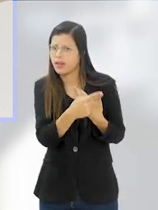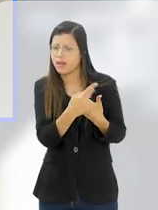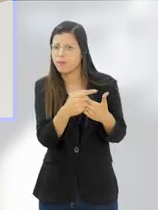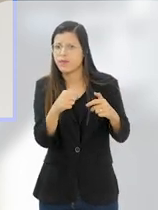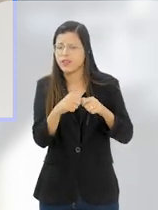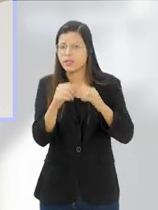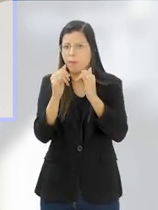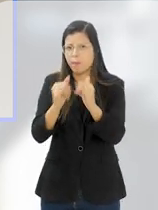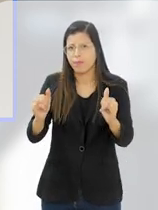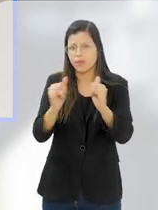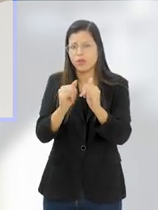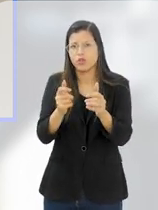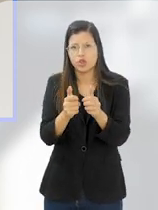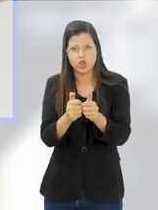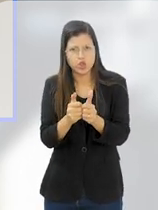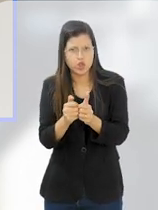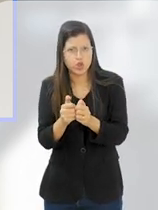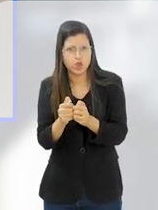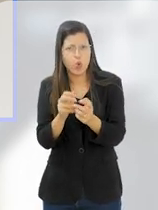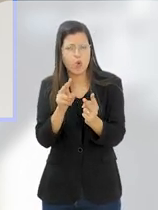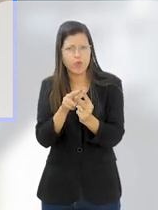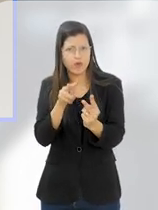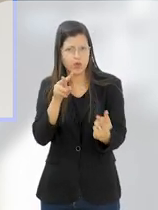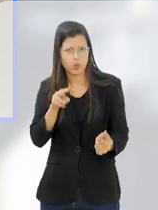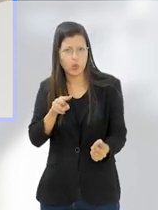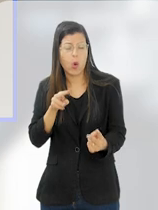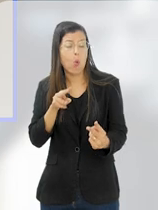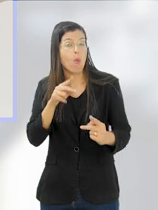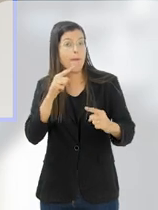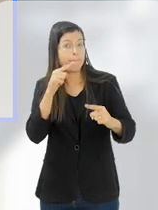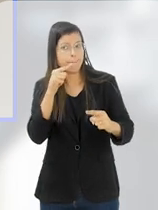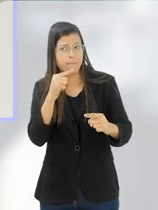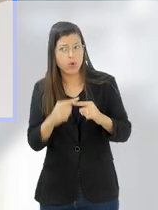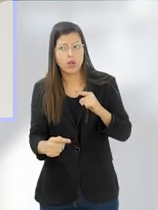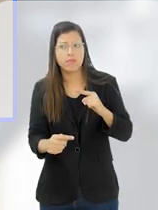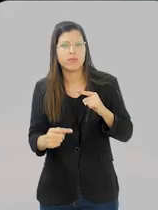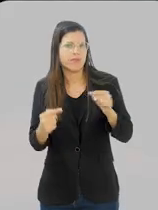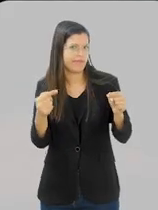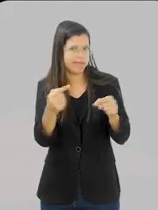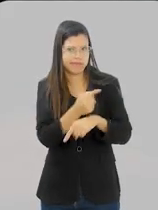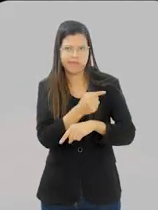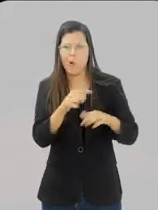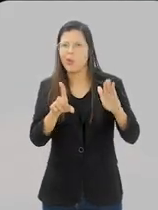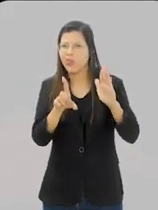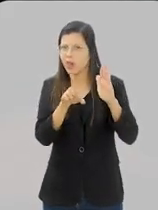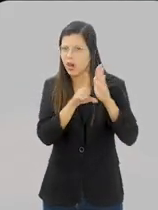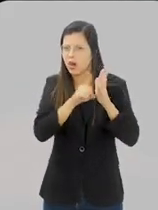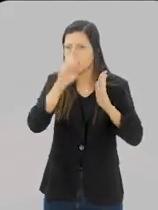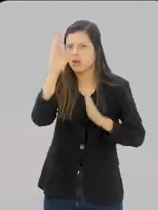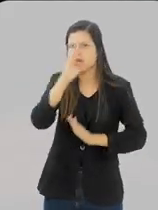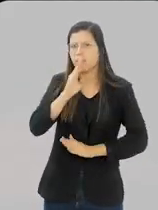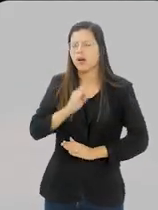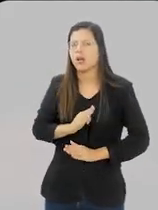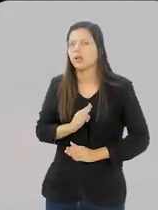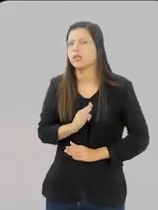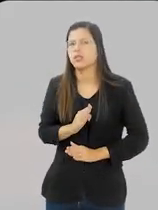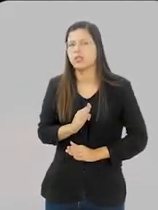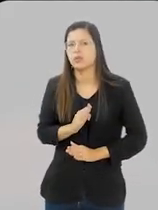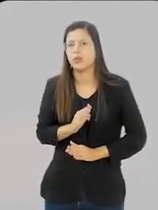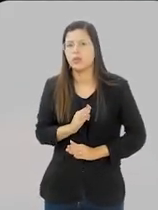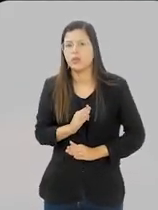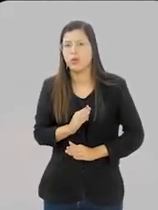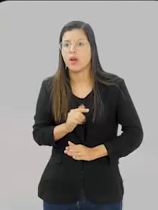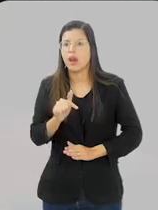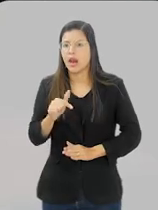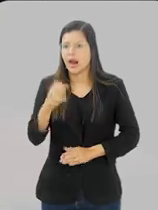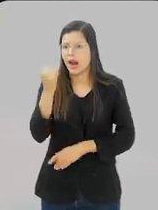fazer propaganda de jogo online, de cassino online, que é proibido para criança, Ilegal, que é né? proibido no Brasil, que é totalmente